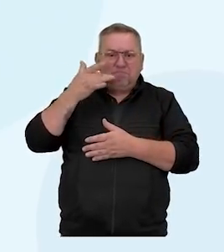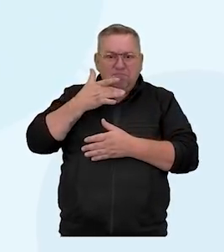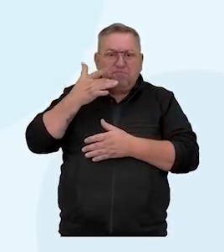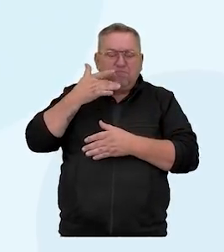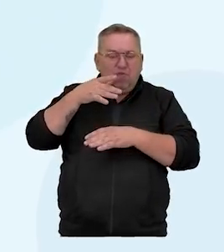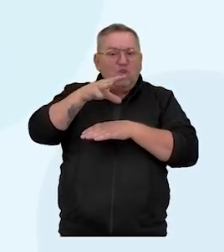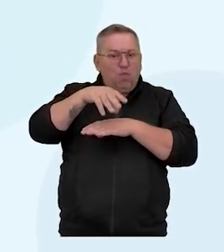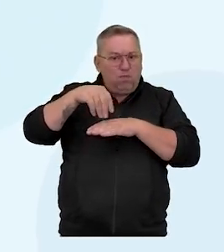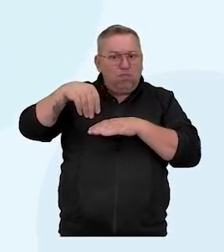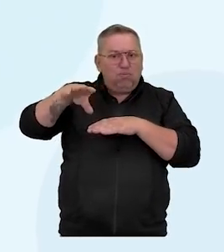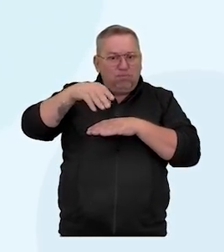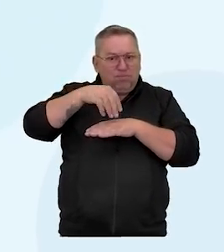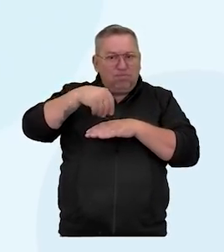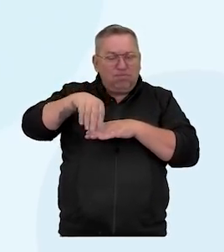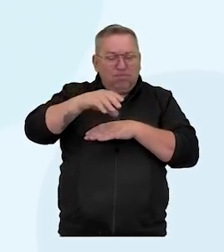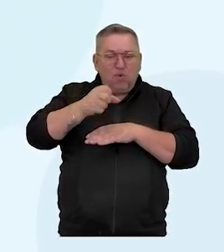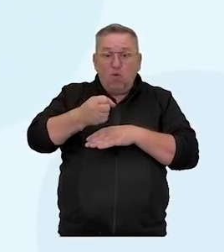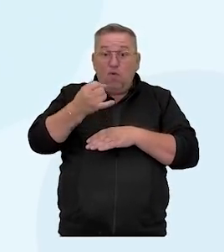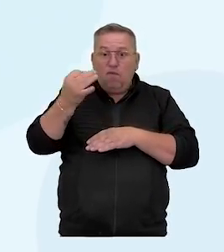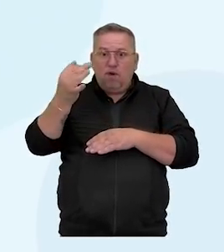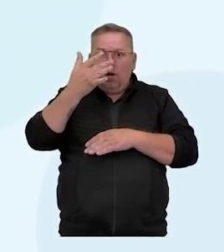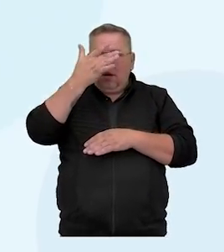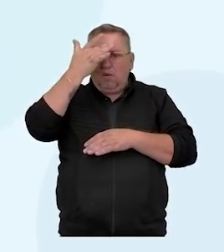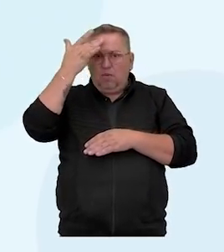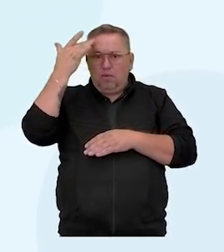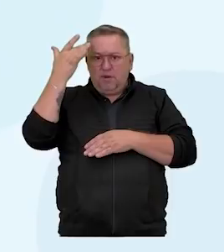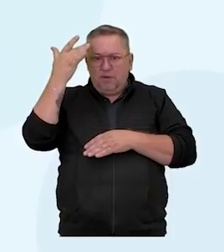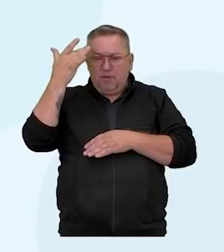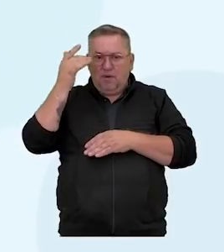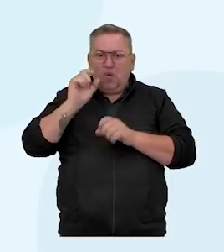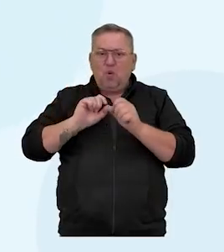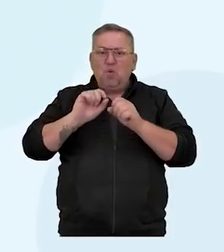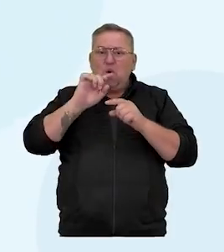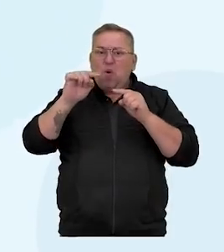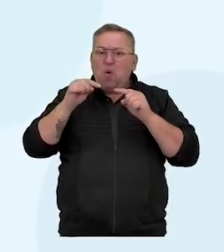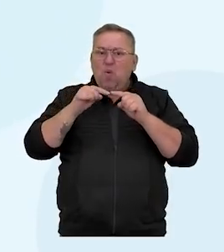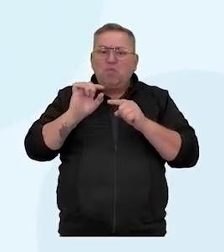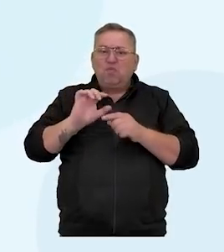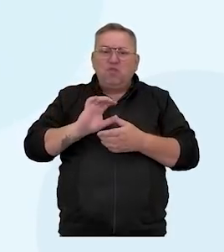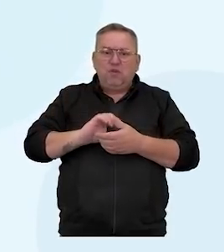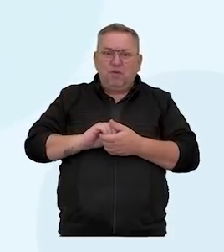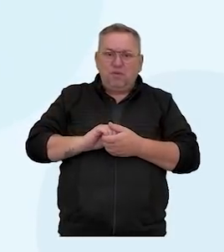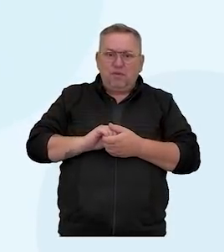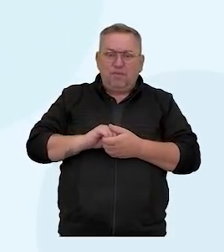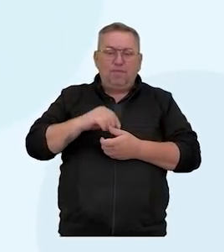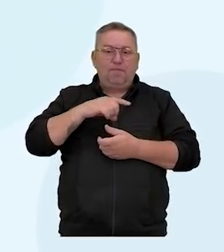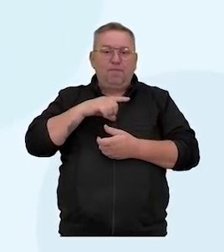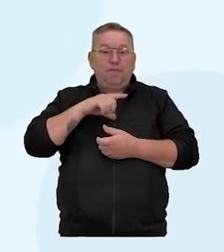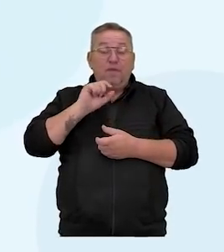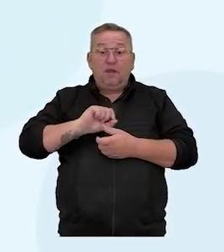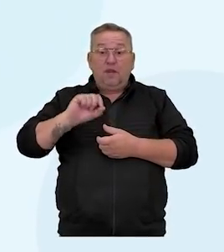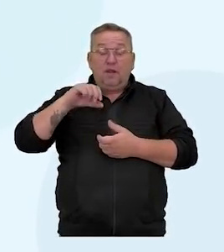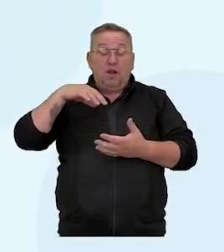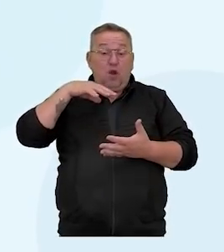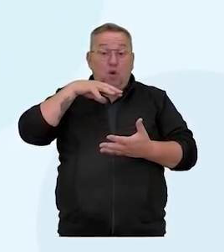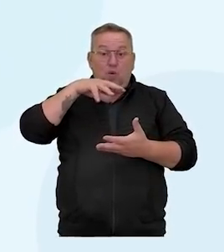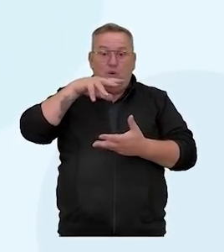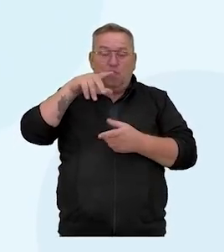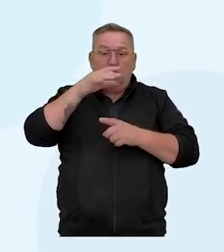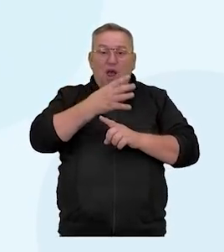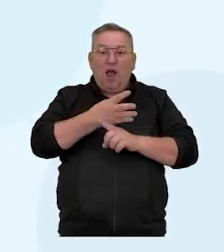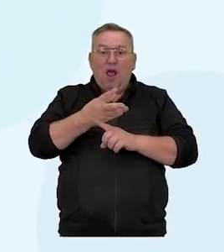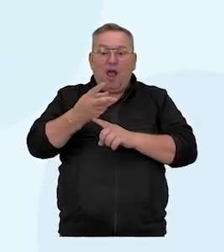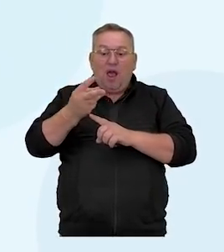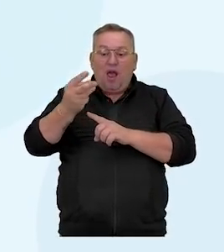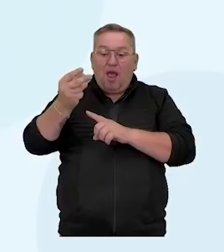uma série de pessoas, com centenas de pessoas, qual o objetivo disso? Então, assim, a gente tem um mundo artístico que faz isso, que